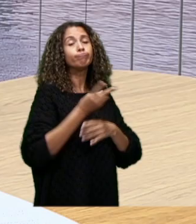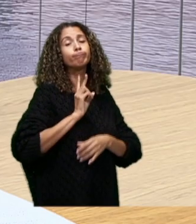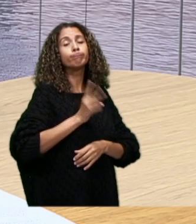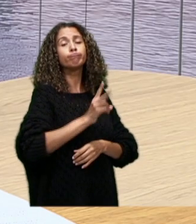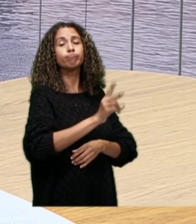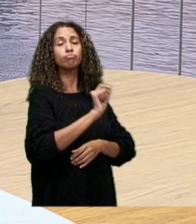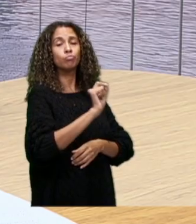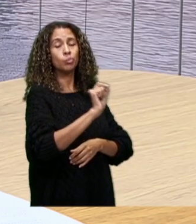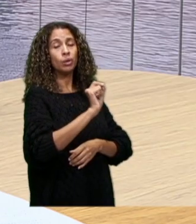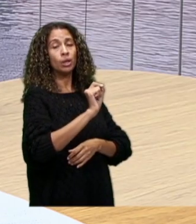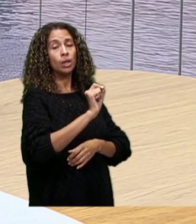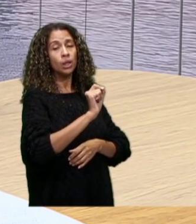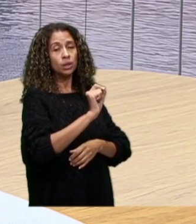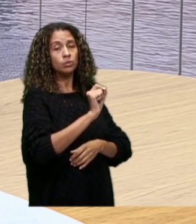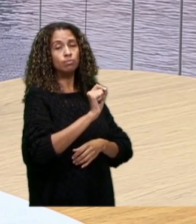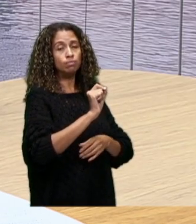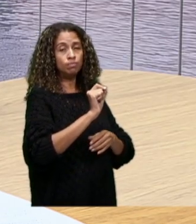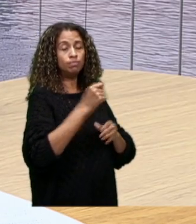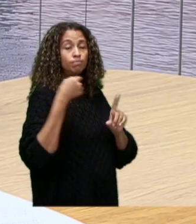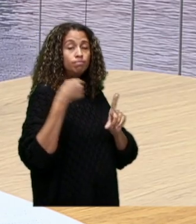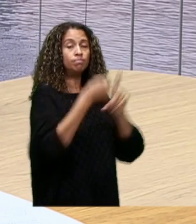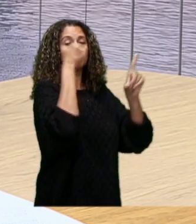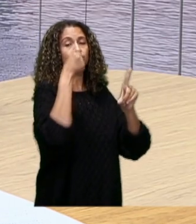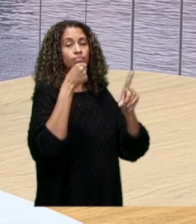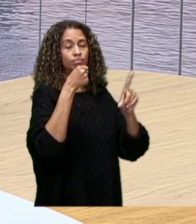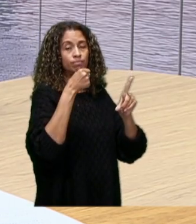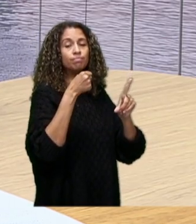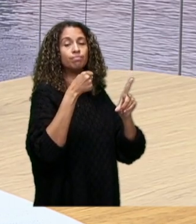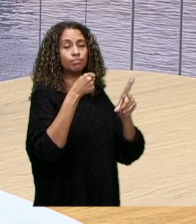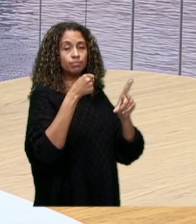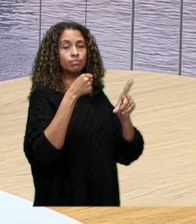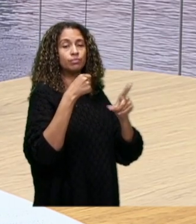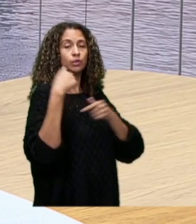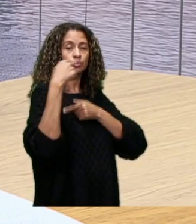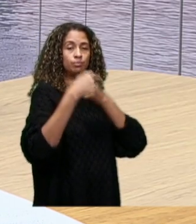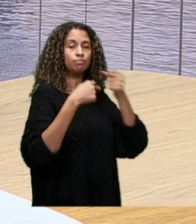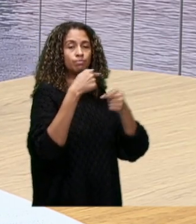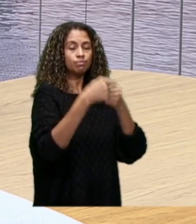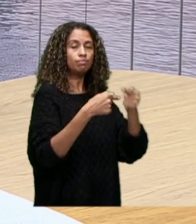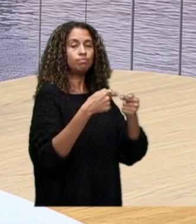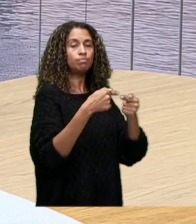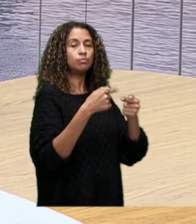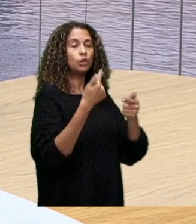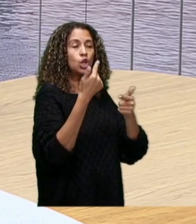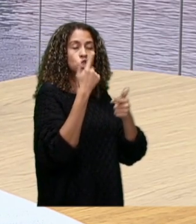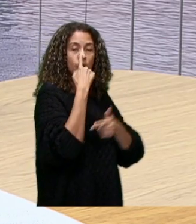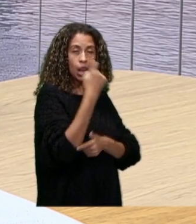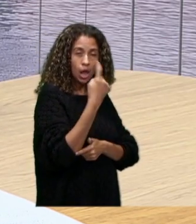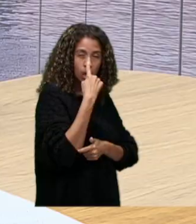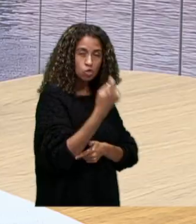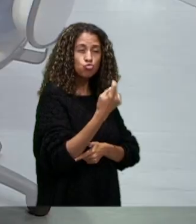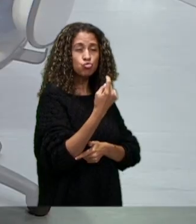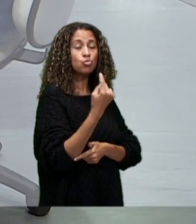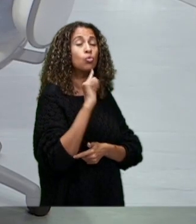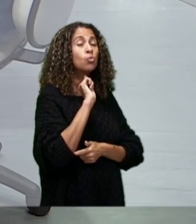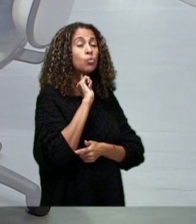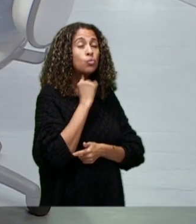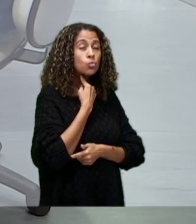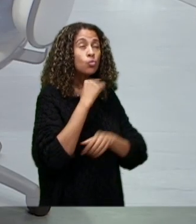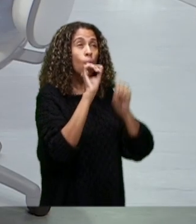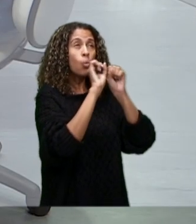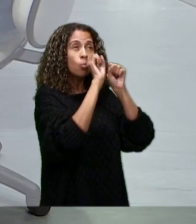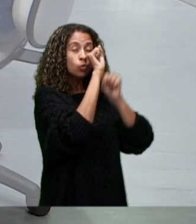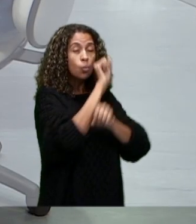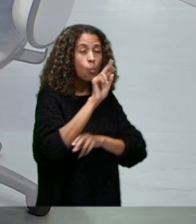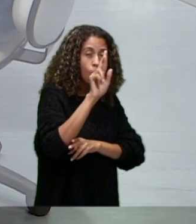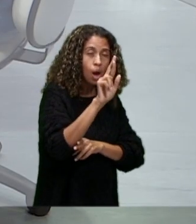fazendo interferências muito grandes, principalmente na geração de resíduos e poluentes mesmo para o ar,